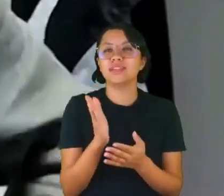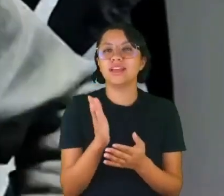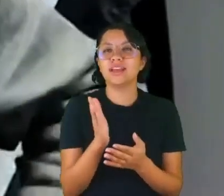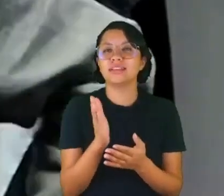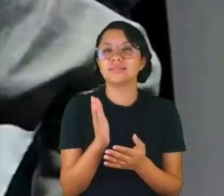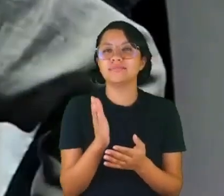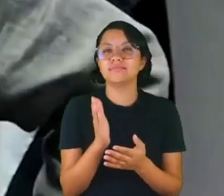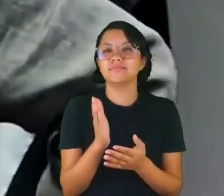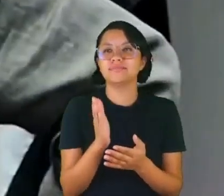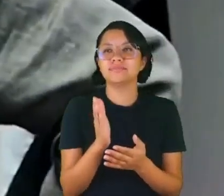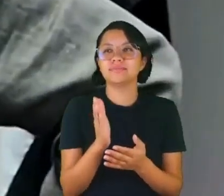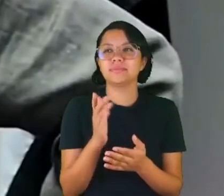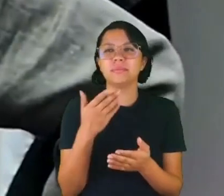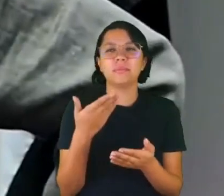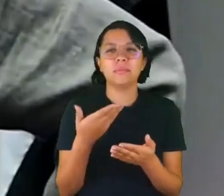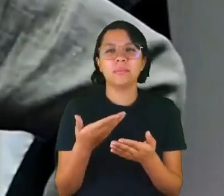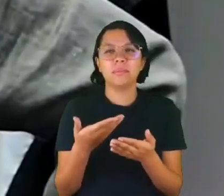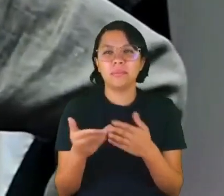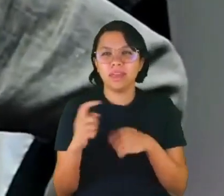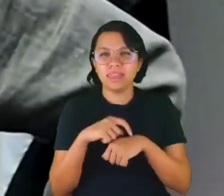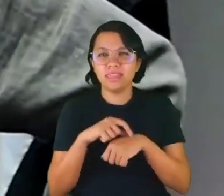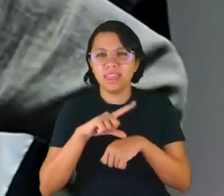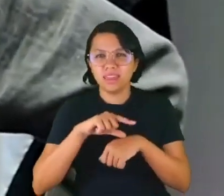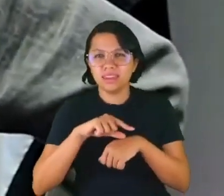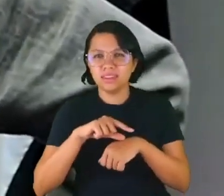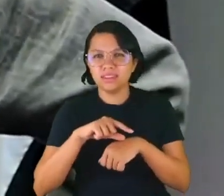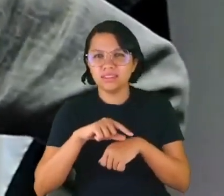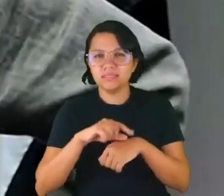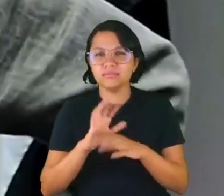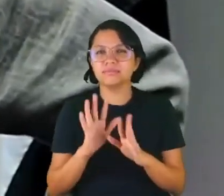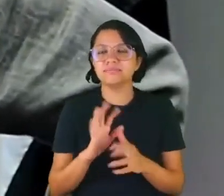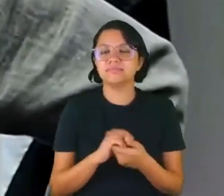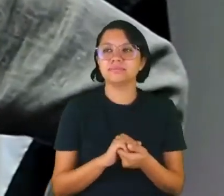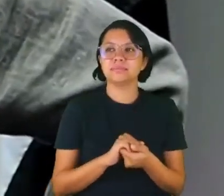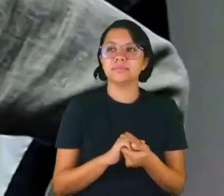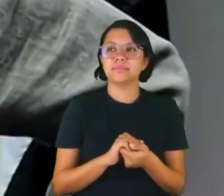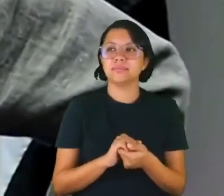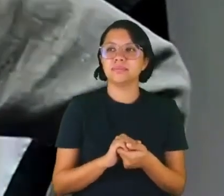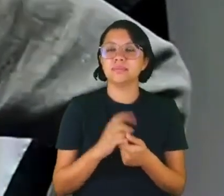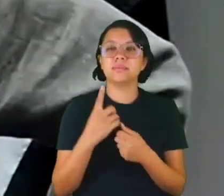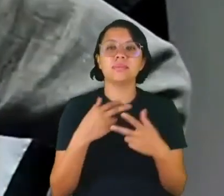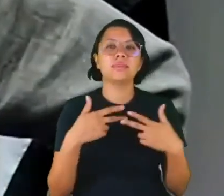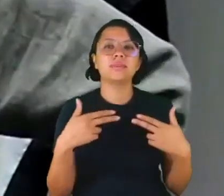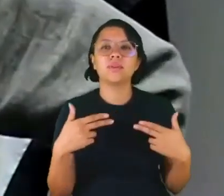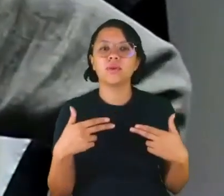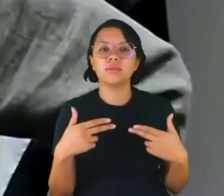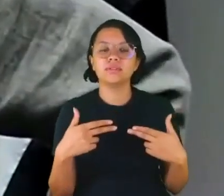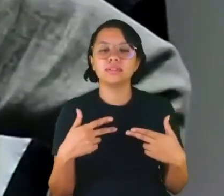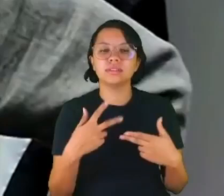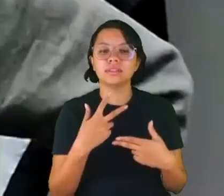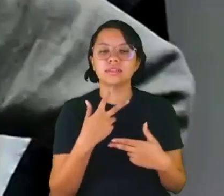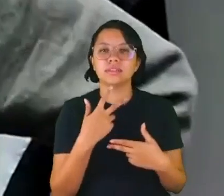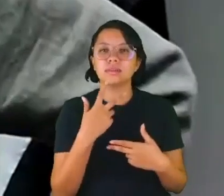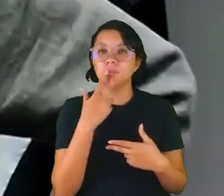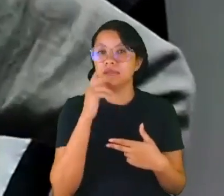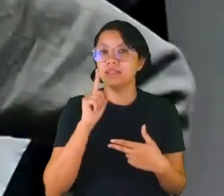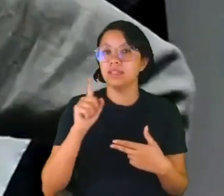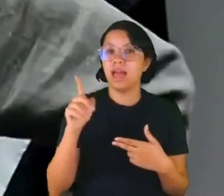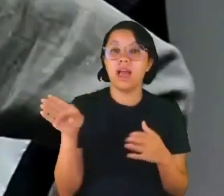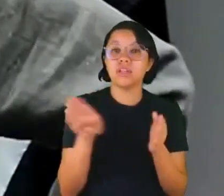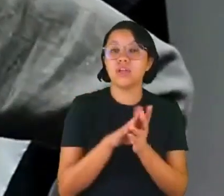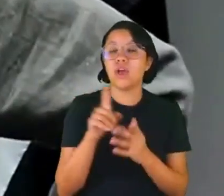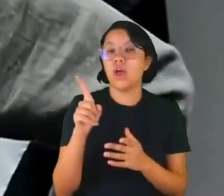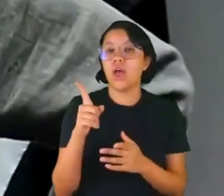Uma coisa que apareceu lá que é muito interessante, e eu fiquei meio que cliente ou